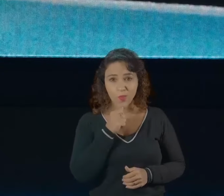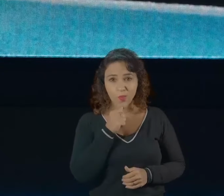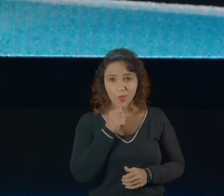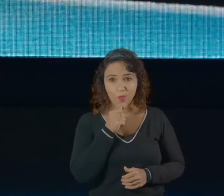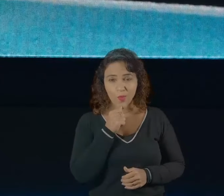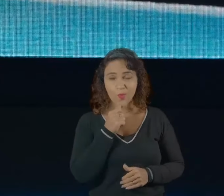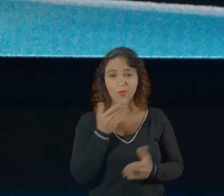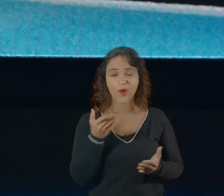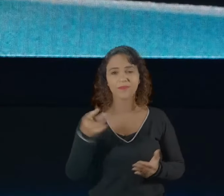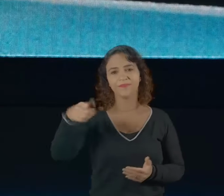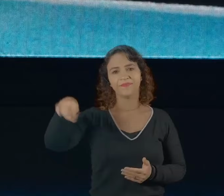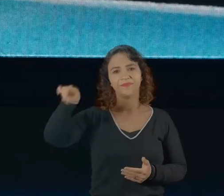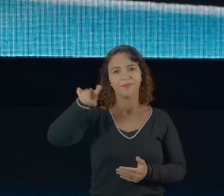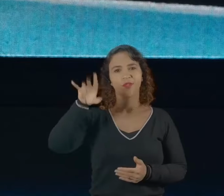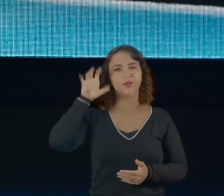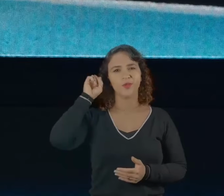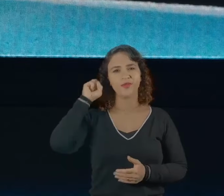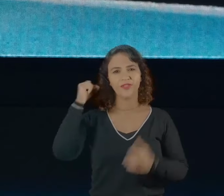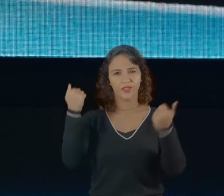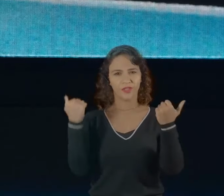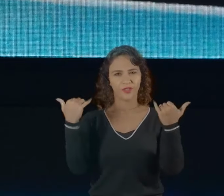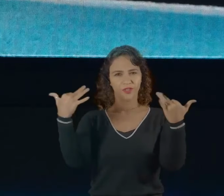Feche seus olhos.